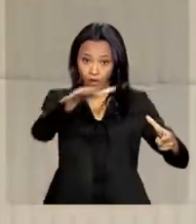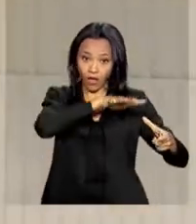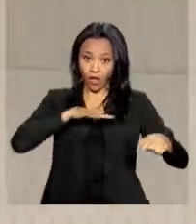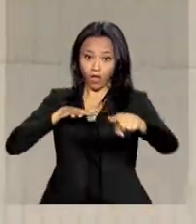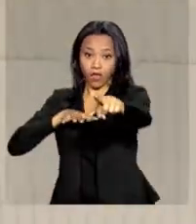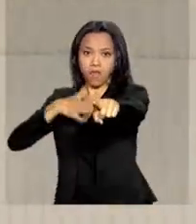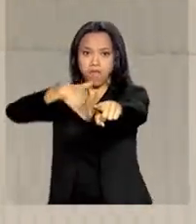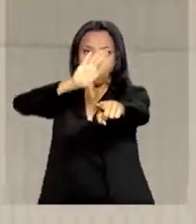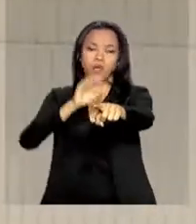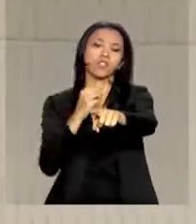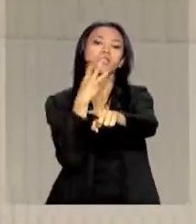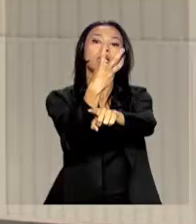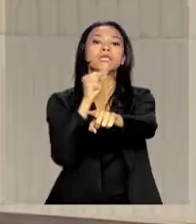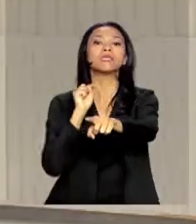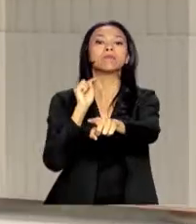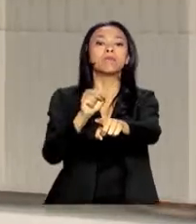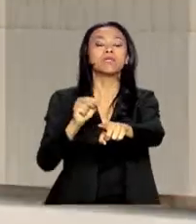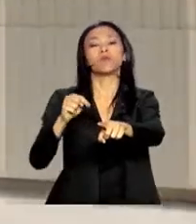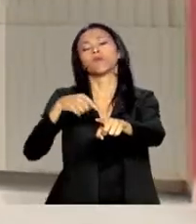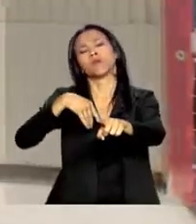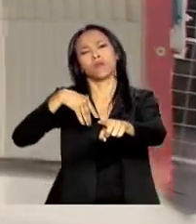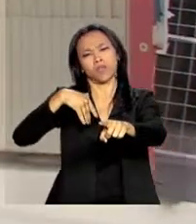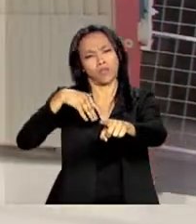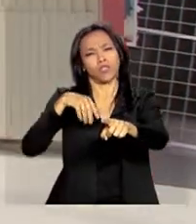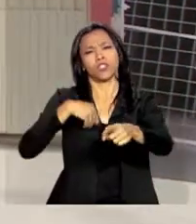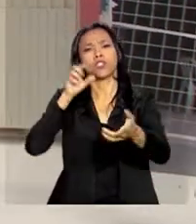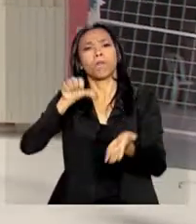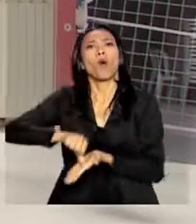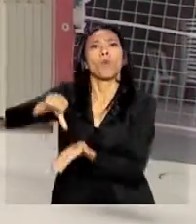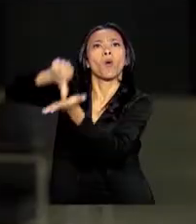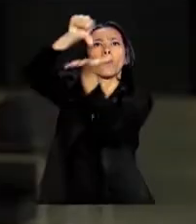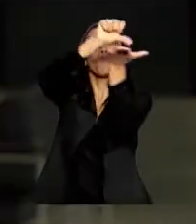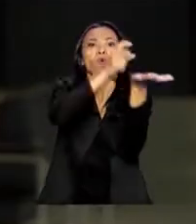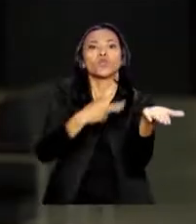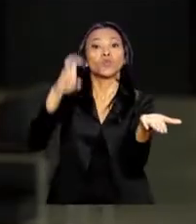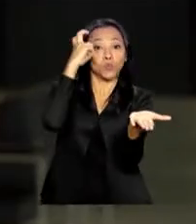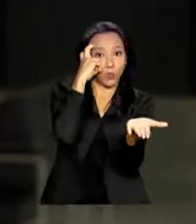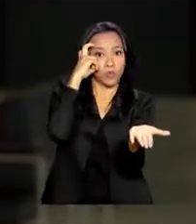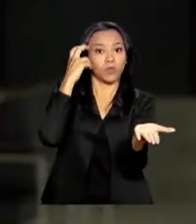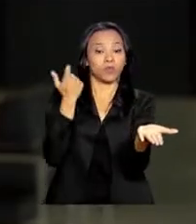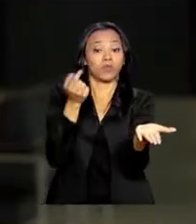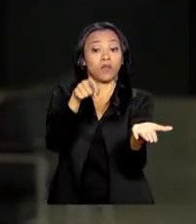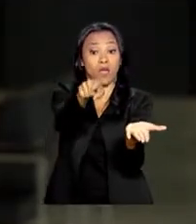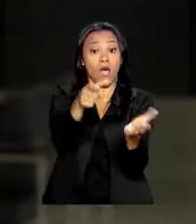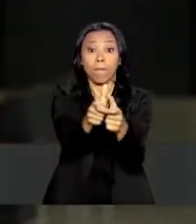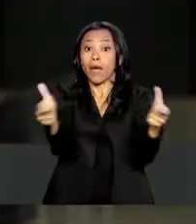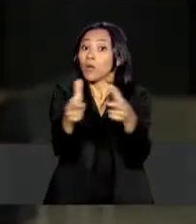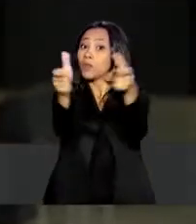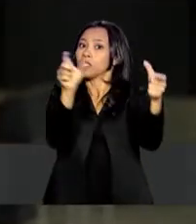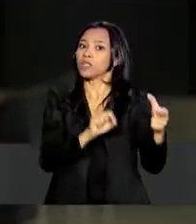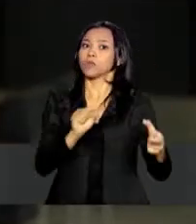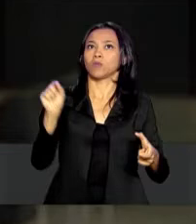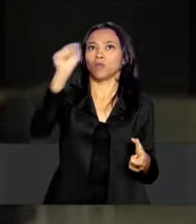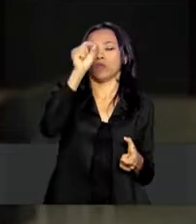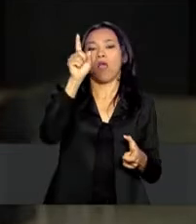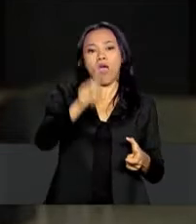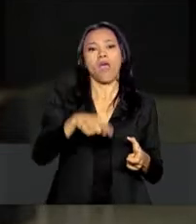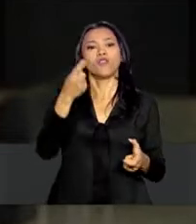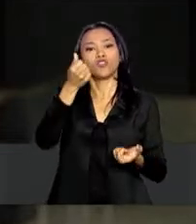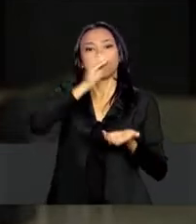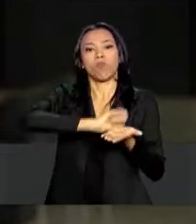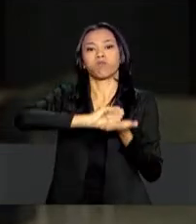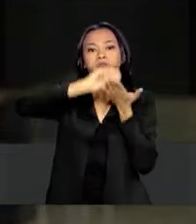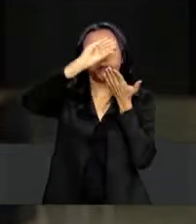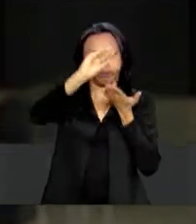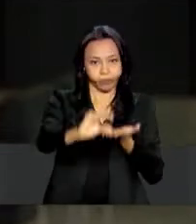três mil e trezentos pontos de cultura existentes em todo o país boa parte desses espaços são mantidos com recursos do